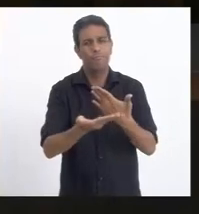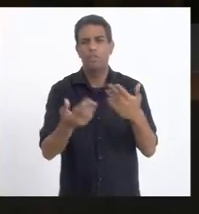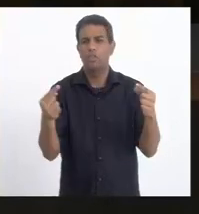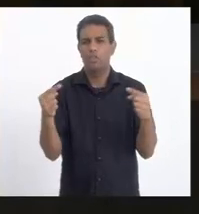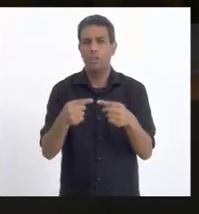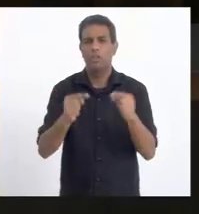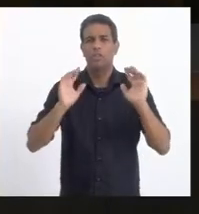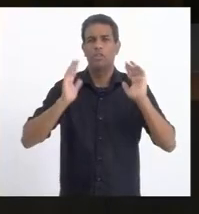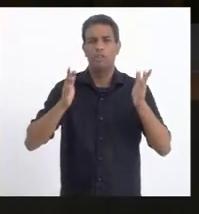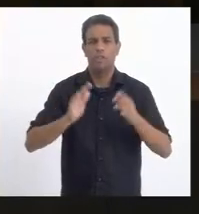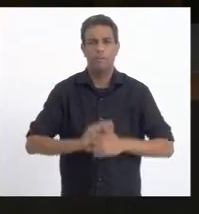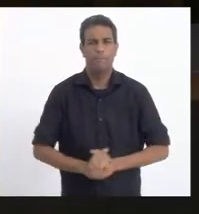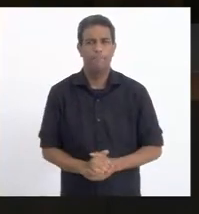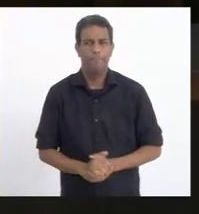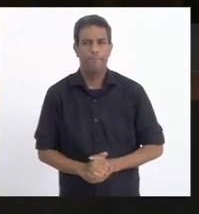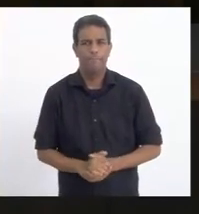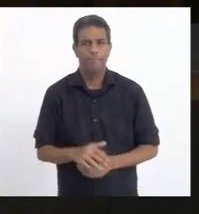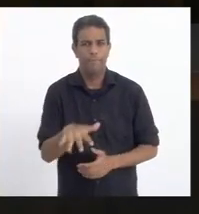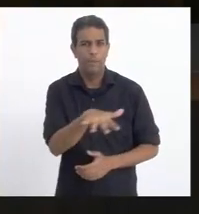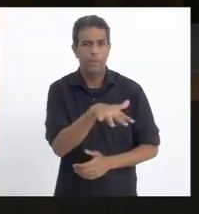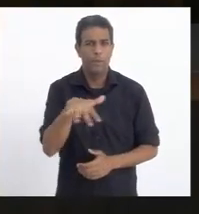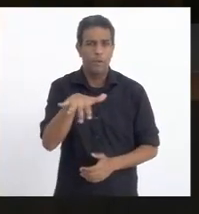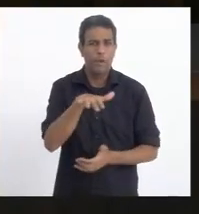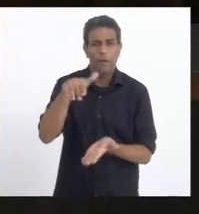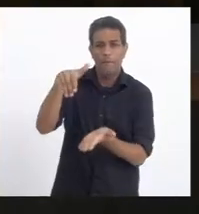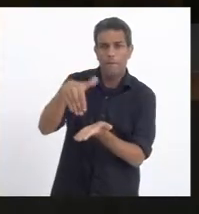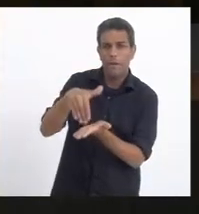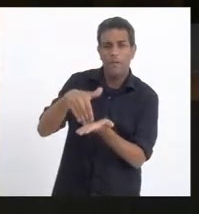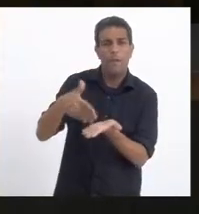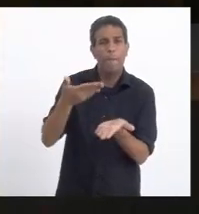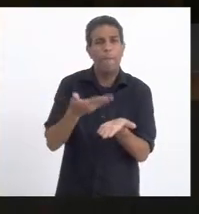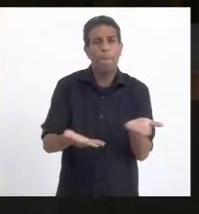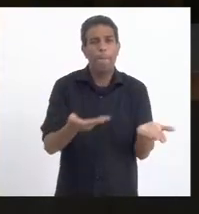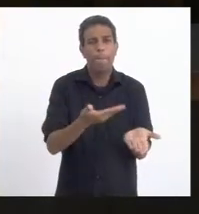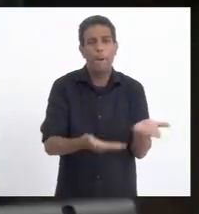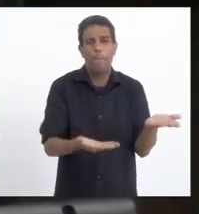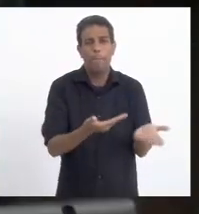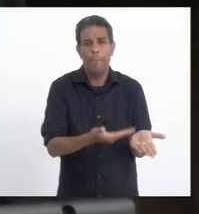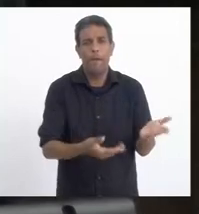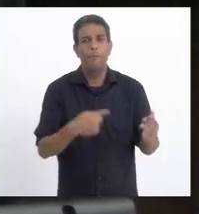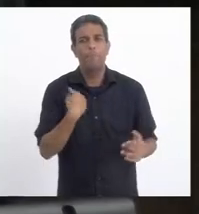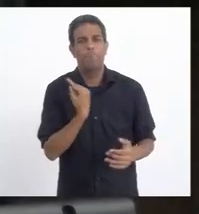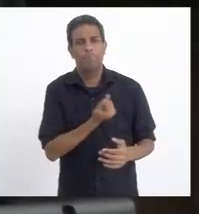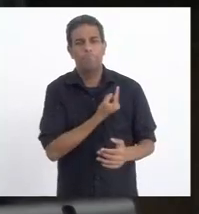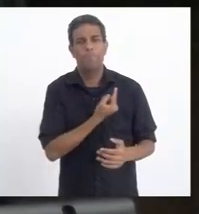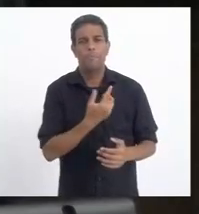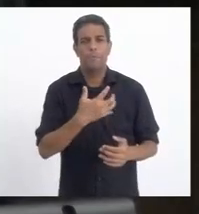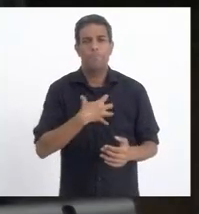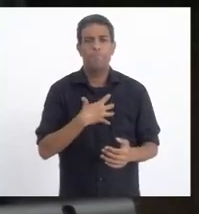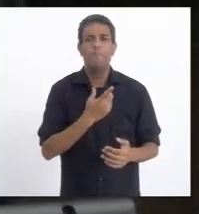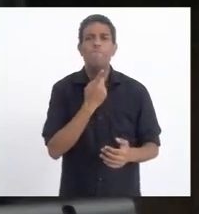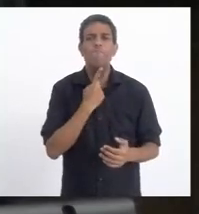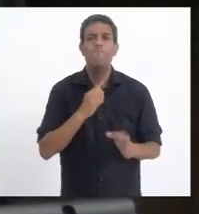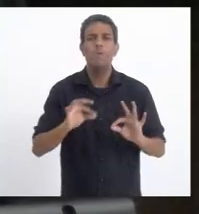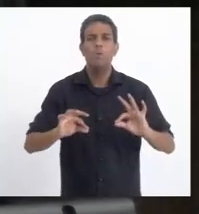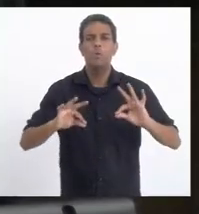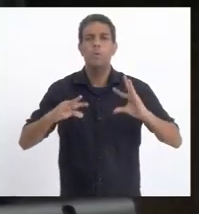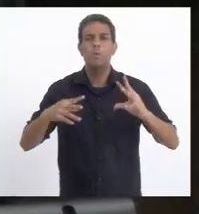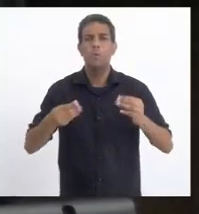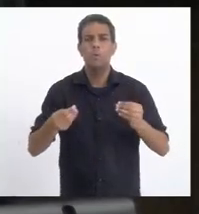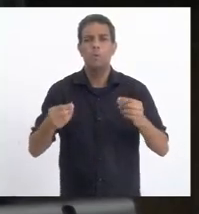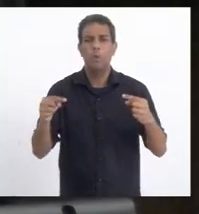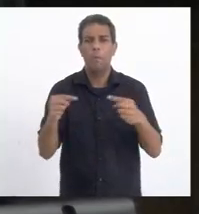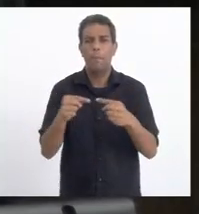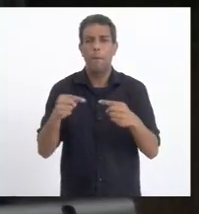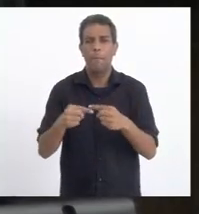Luiz Paulo no final nós perdemos os as nossas autonomia da vontade aqui quem